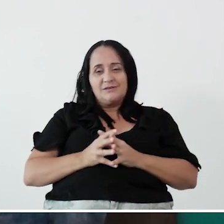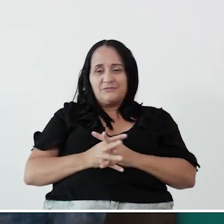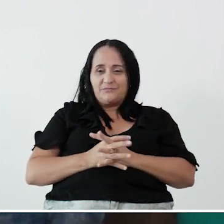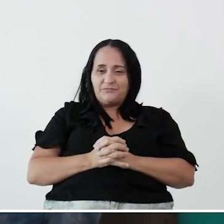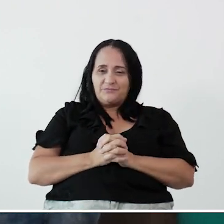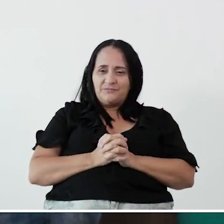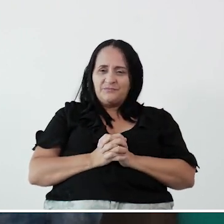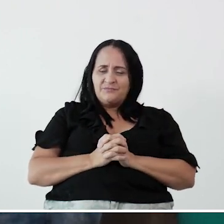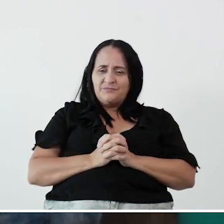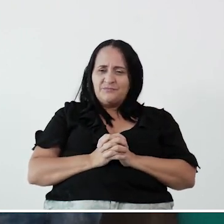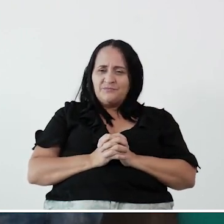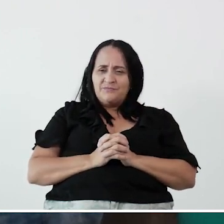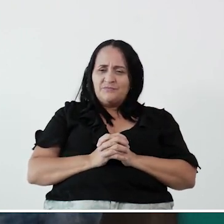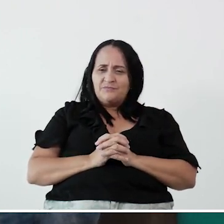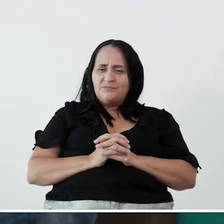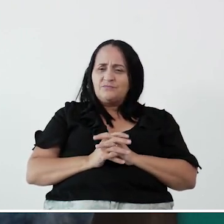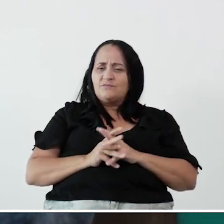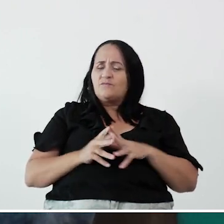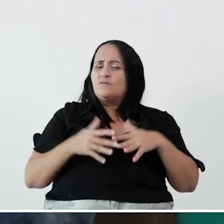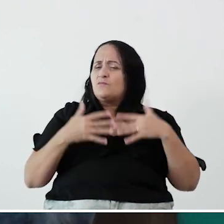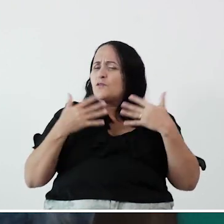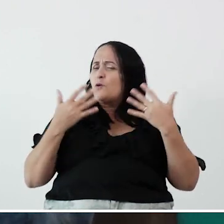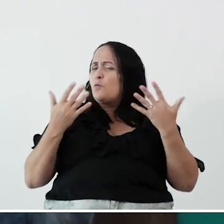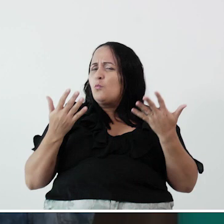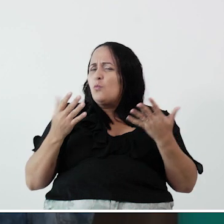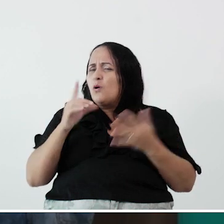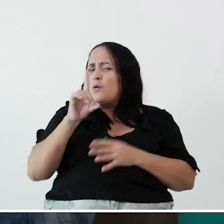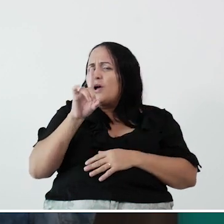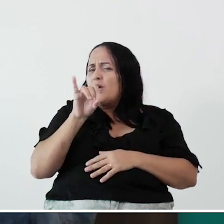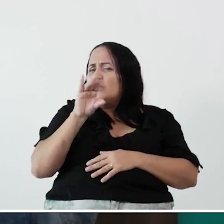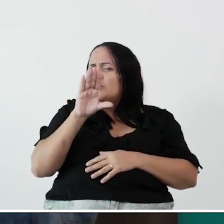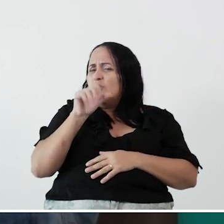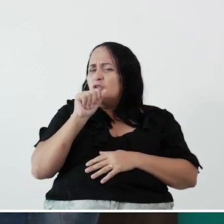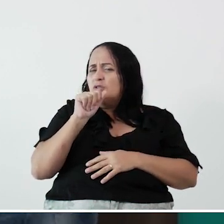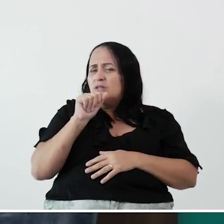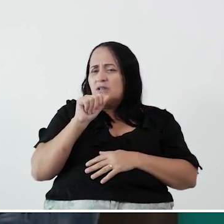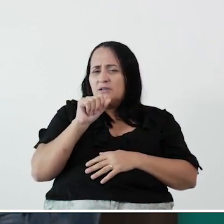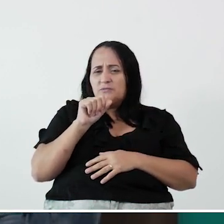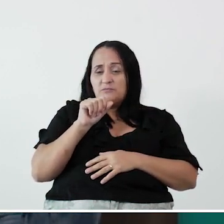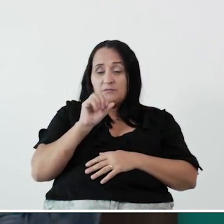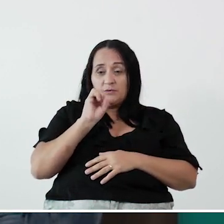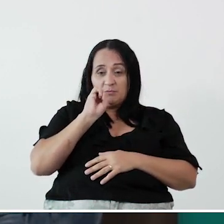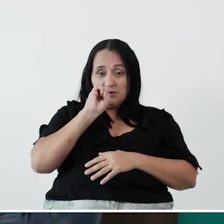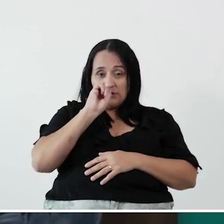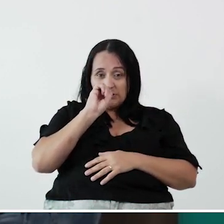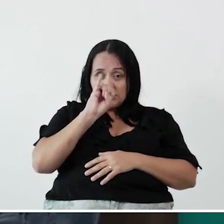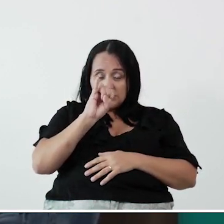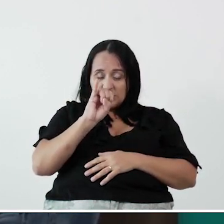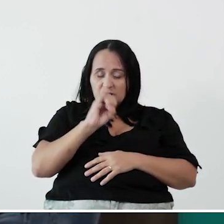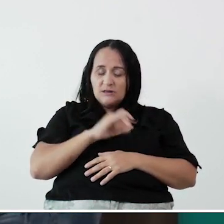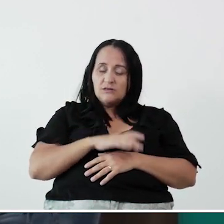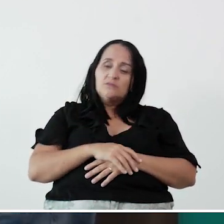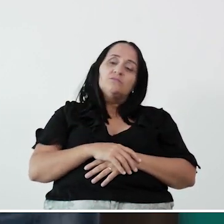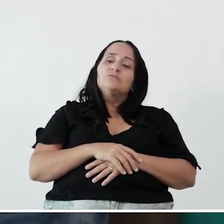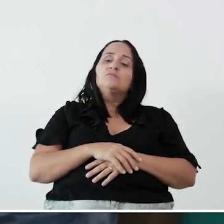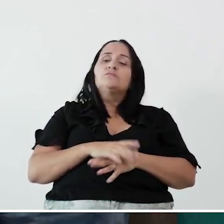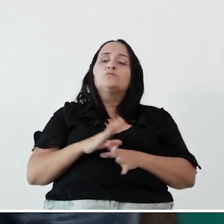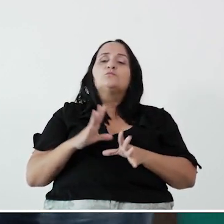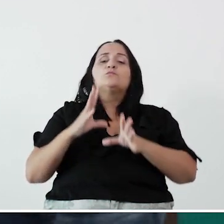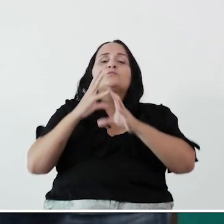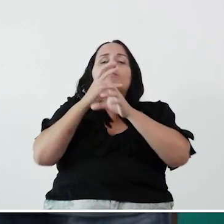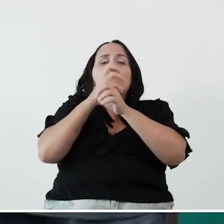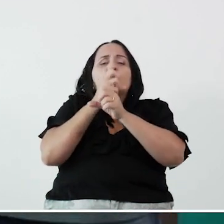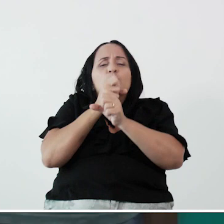menos 3. Qual é a dica, professor? A dica é, se estamos somando